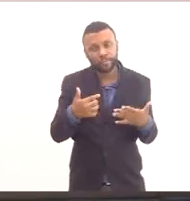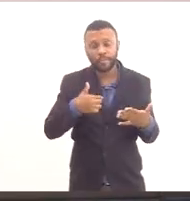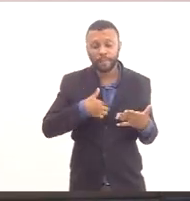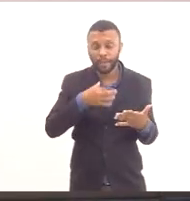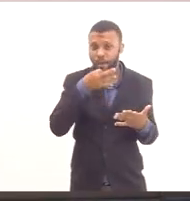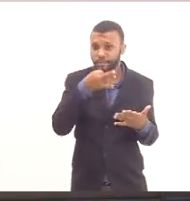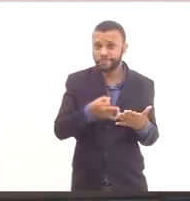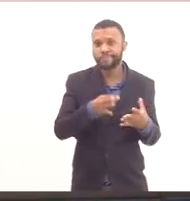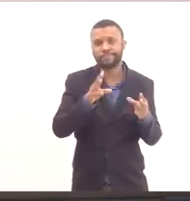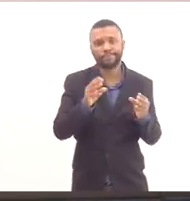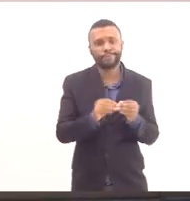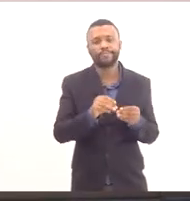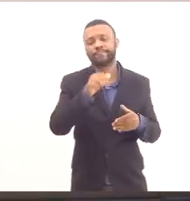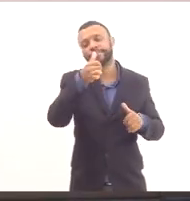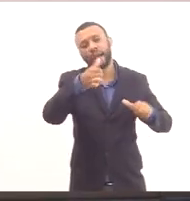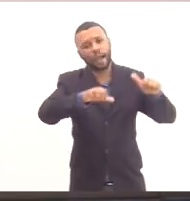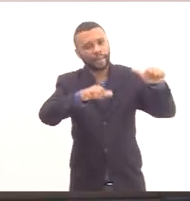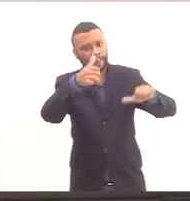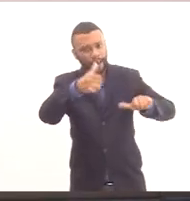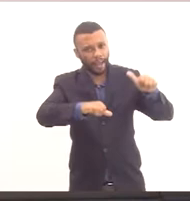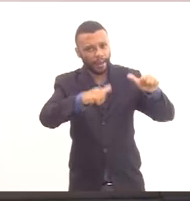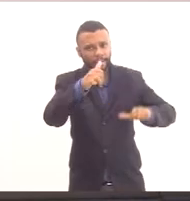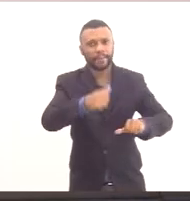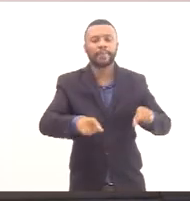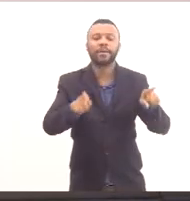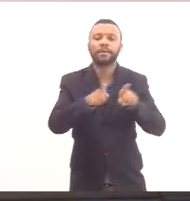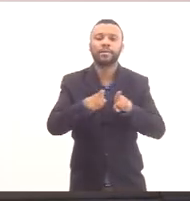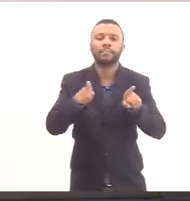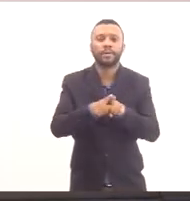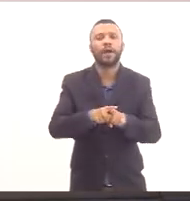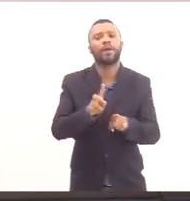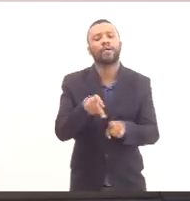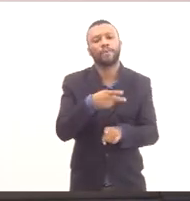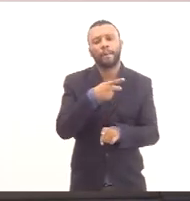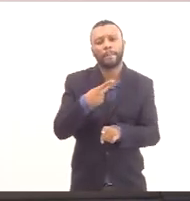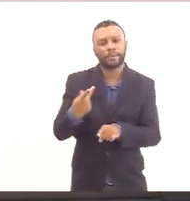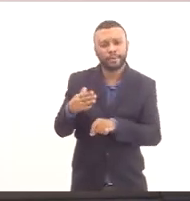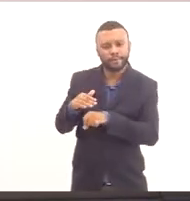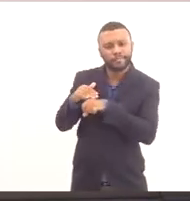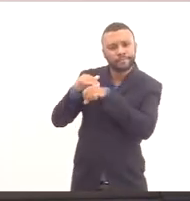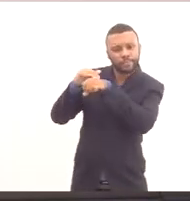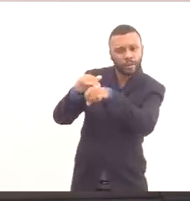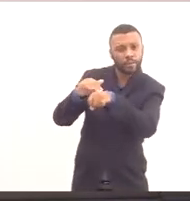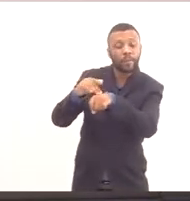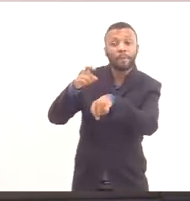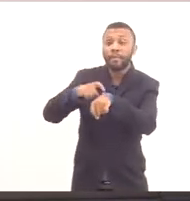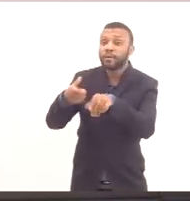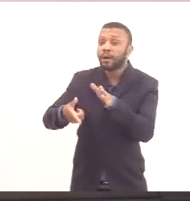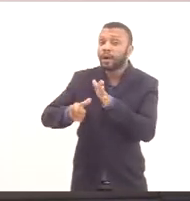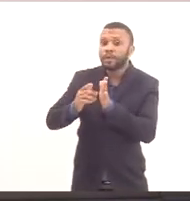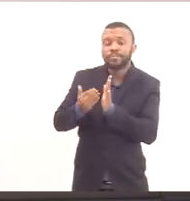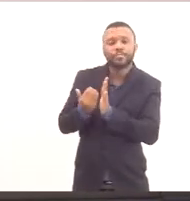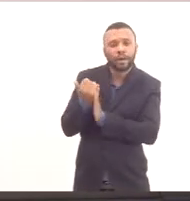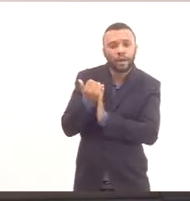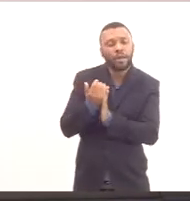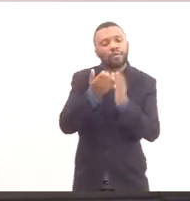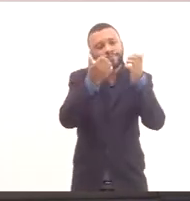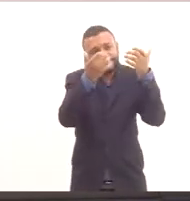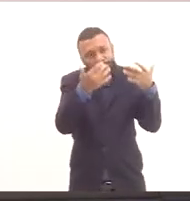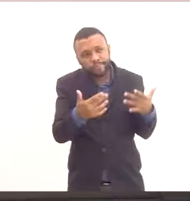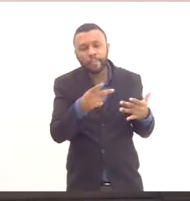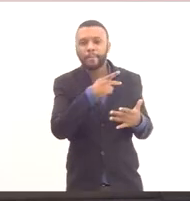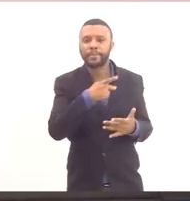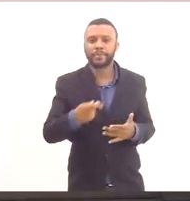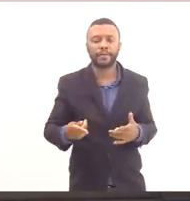análise de que inclusive fui à presidência agora momentos antes de iniciarmos relatei o presidente André Ceciliano